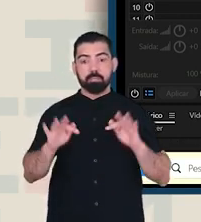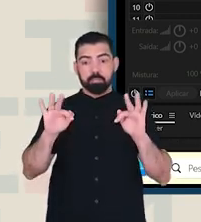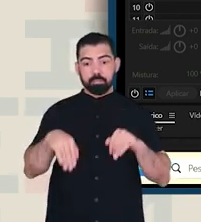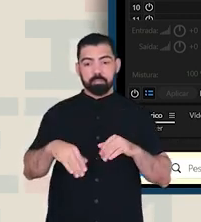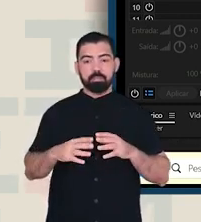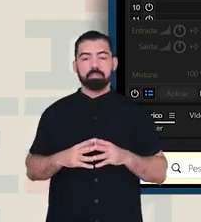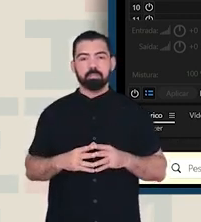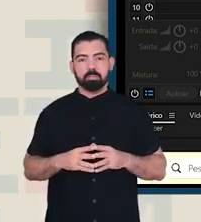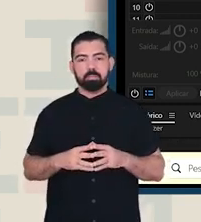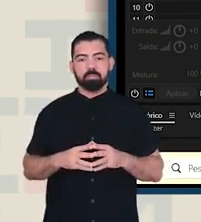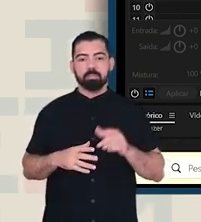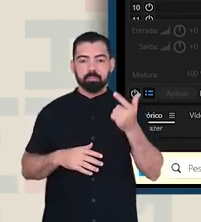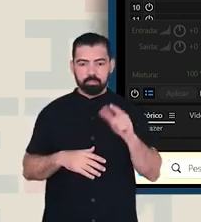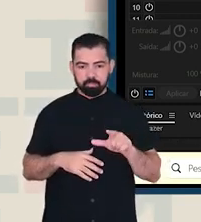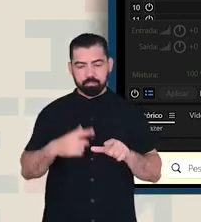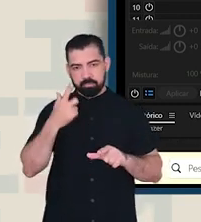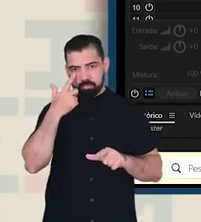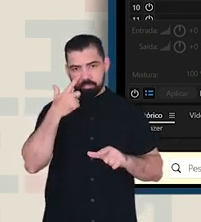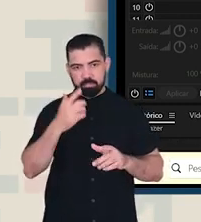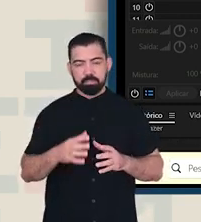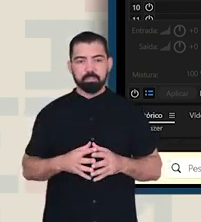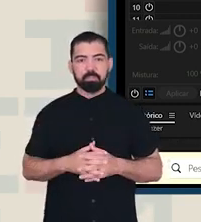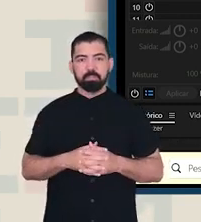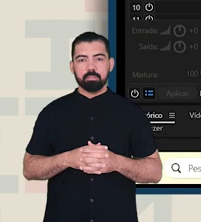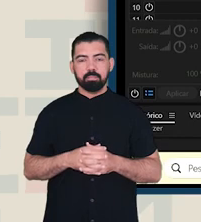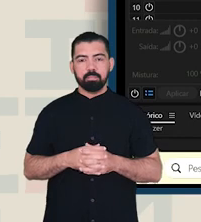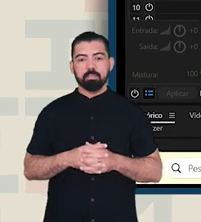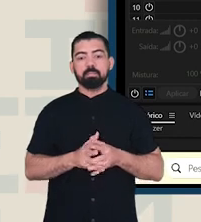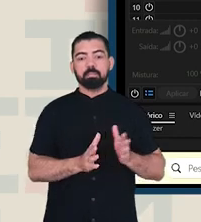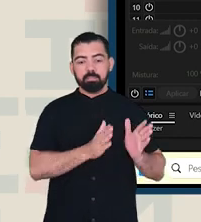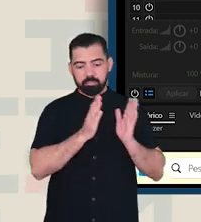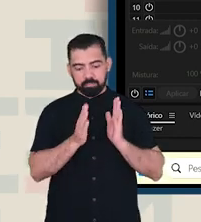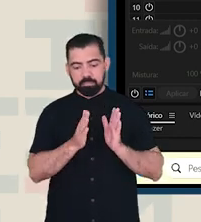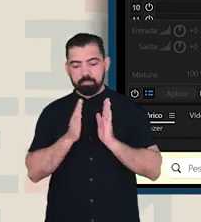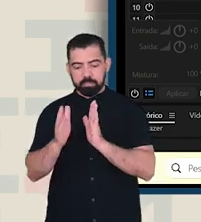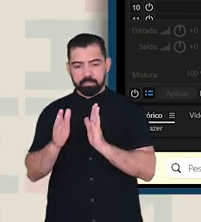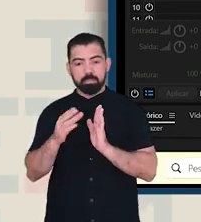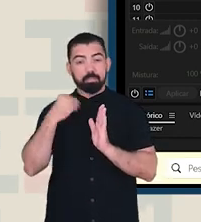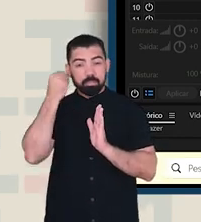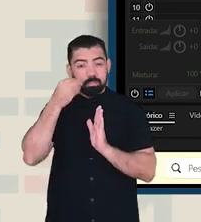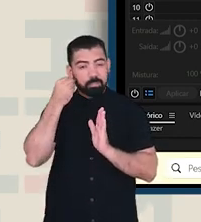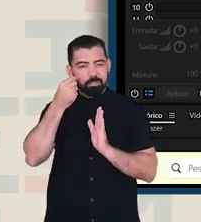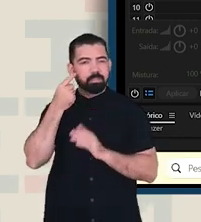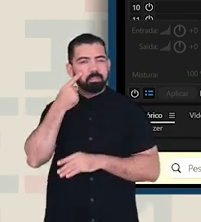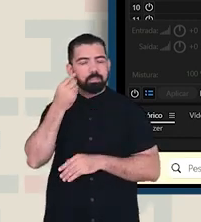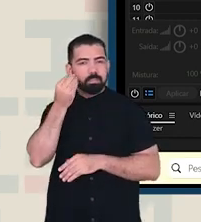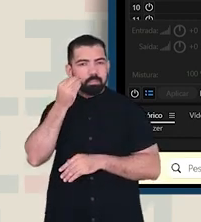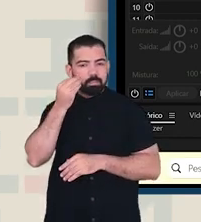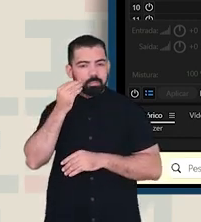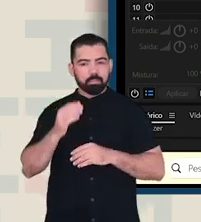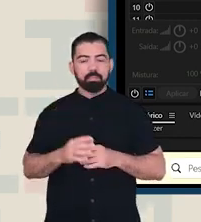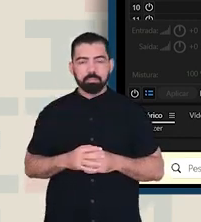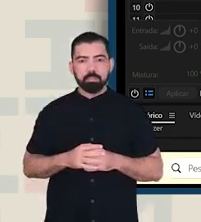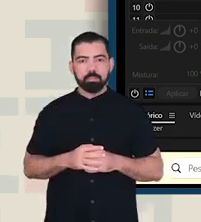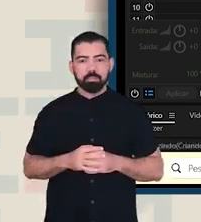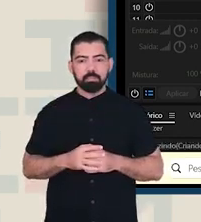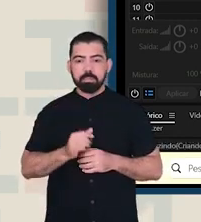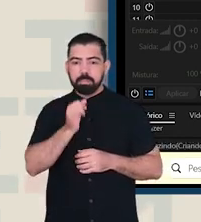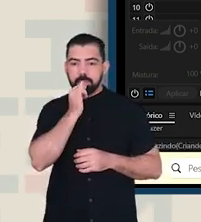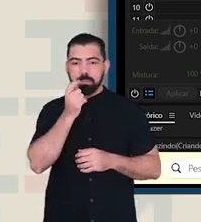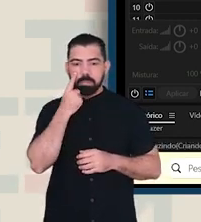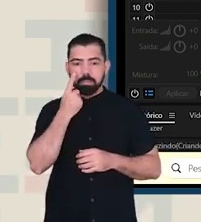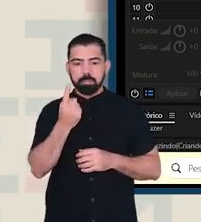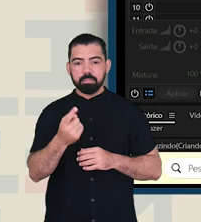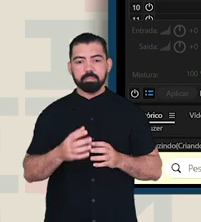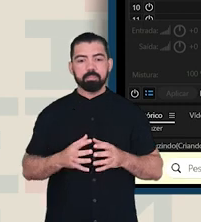Terminou, toco o próximo. E depois, experimentar. Acá, por exemplo.